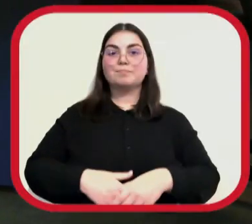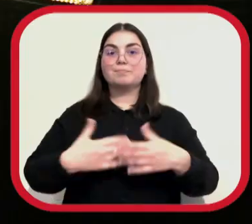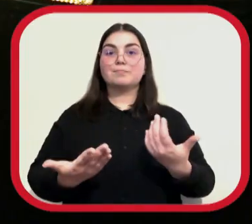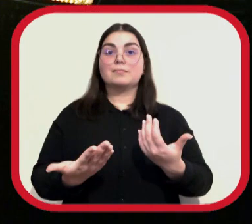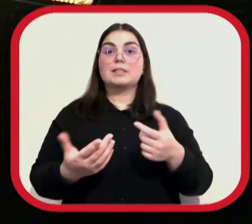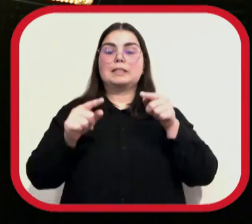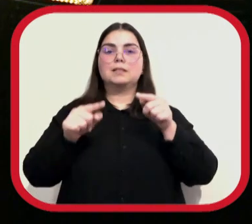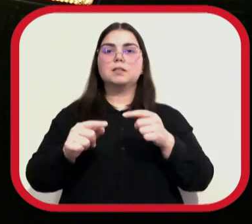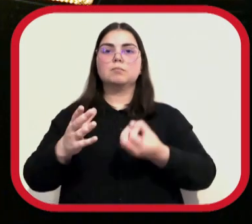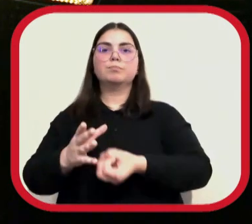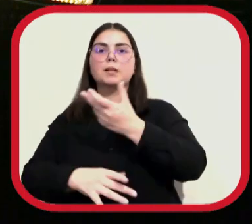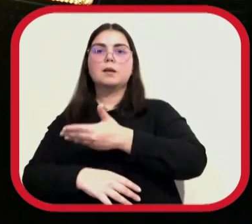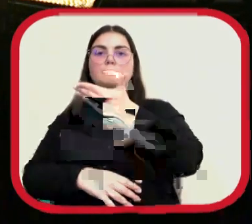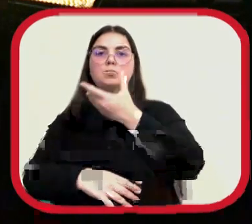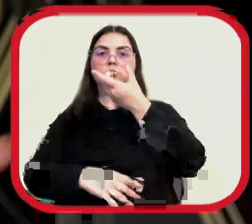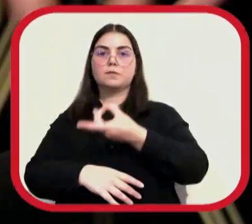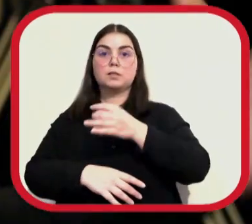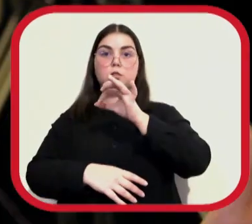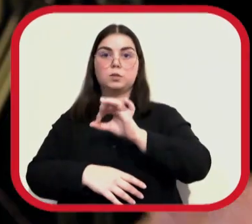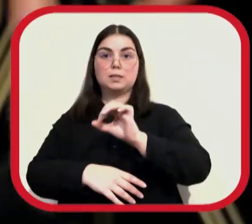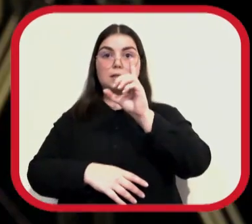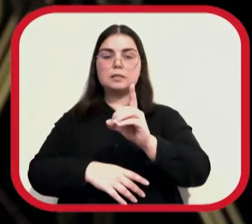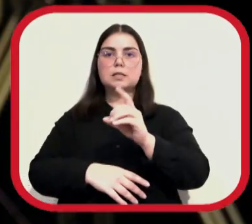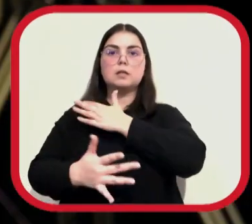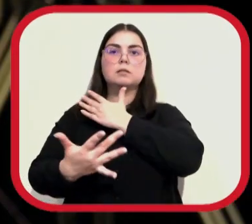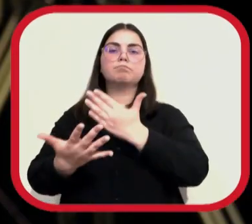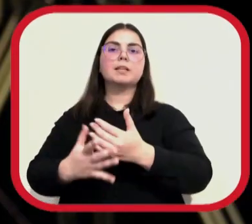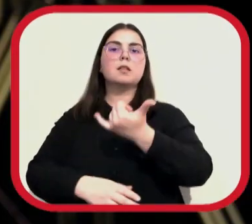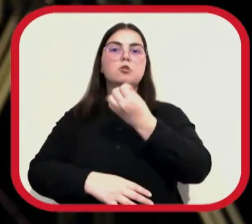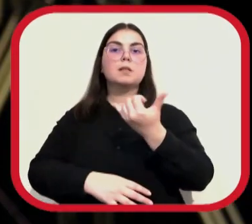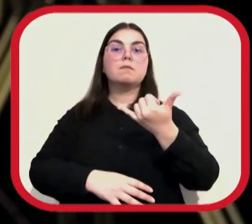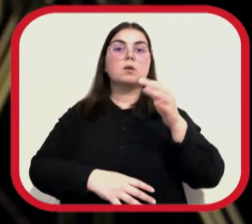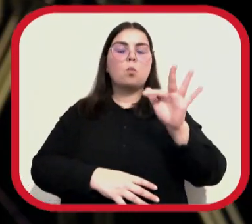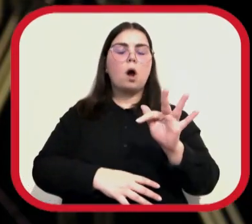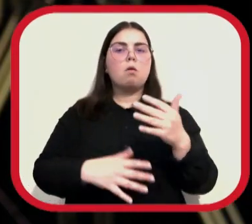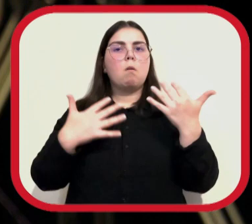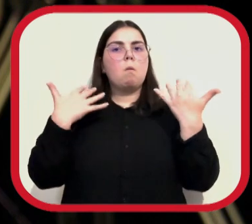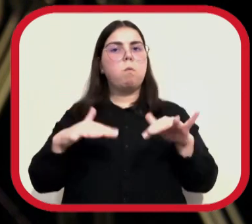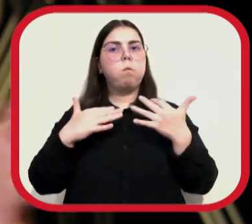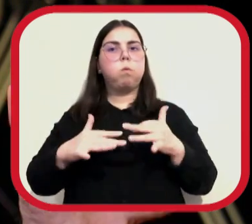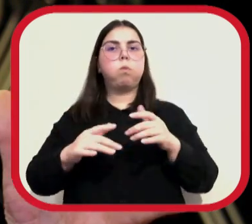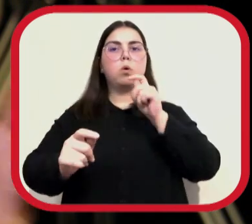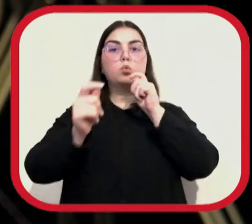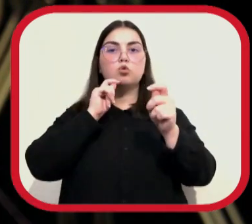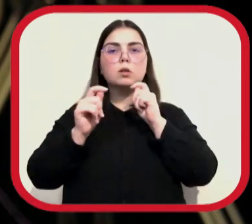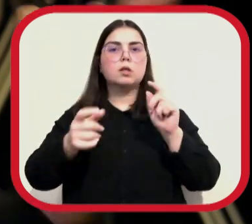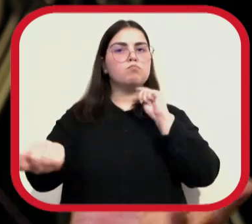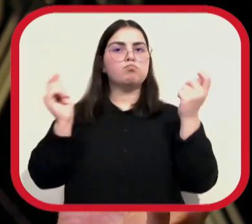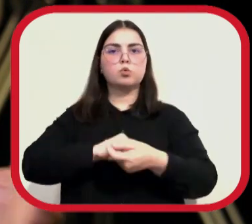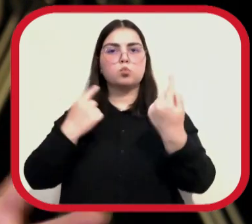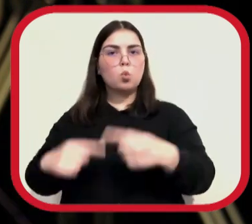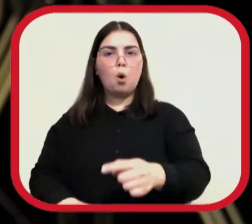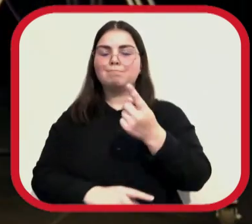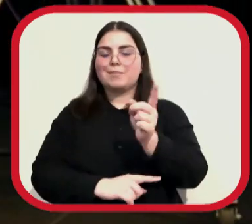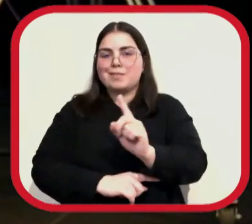O Senjor foi fundado em 1986, de 1986 até 2024 não foi apenas o jornalismo que mudou, foi o mundo que